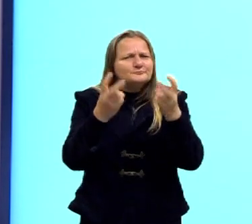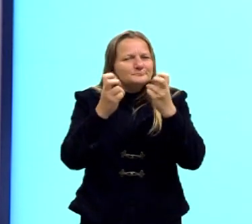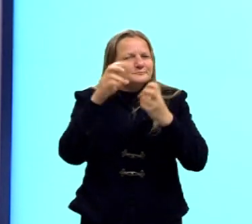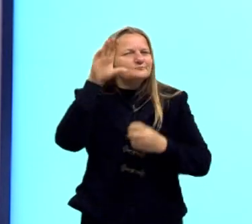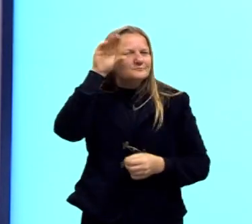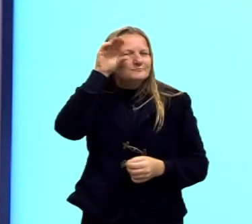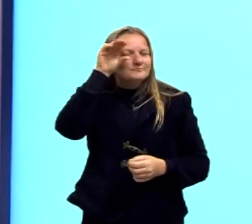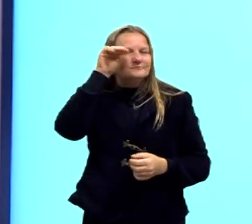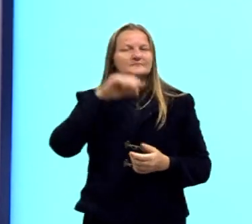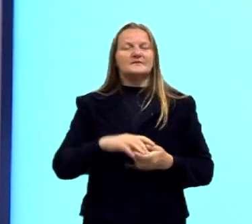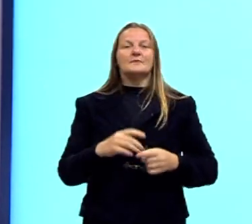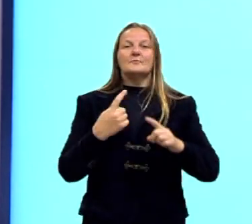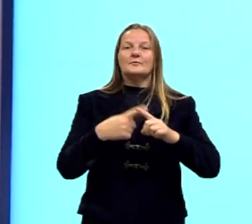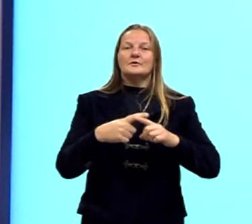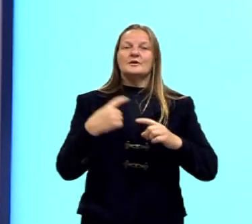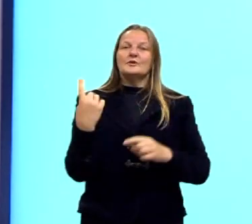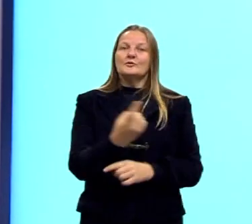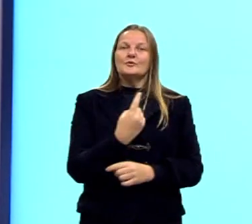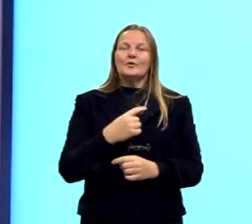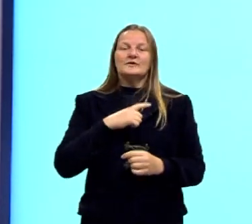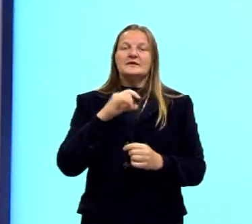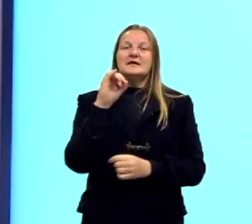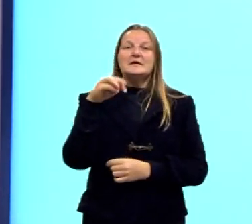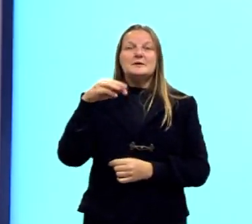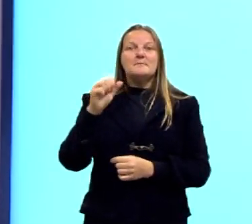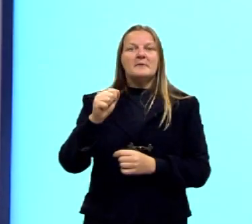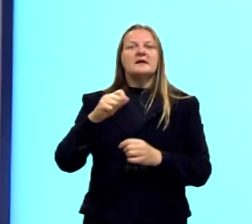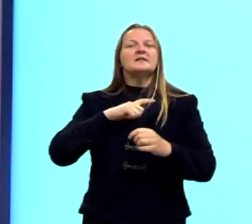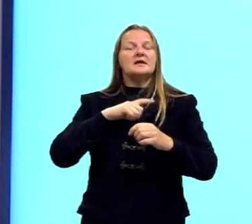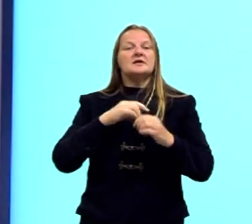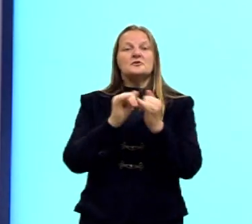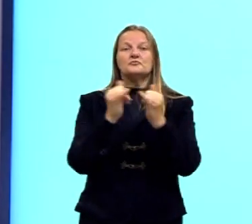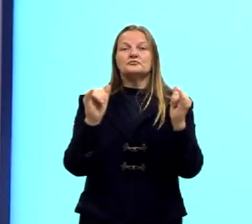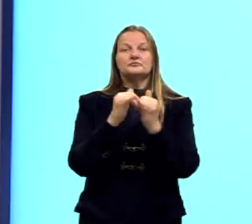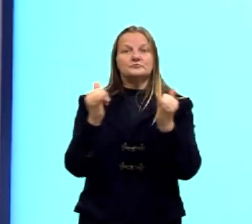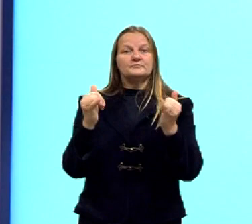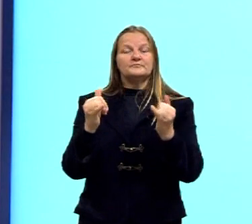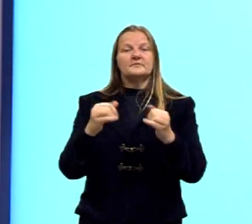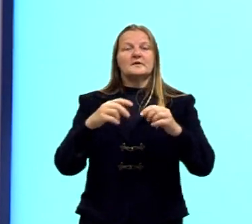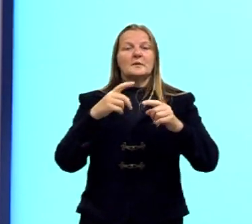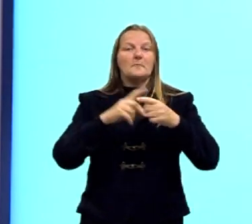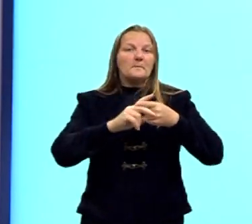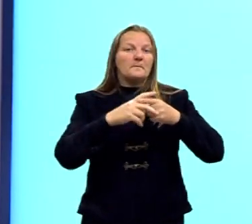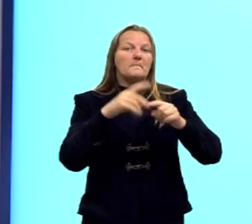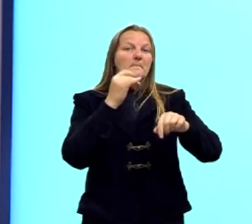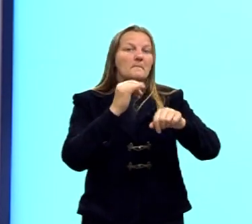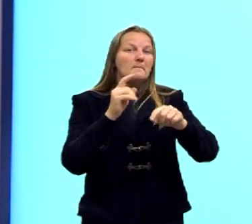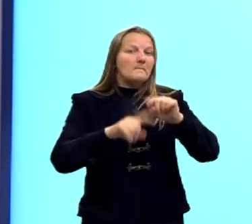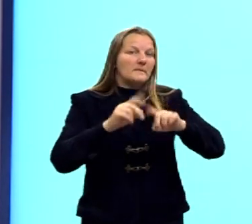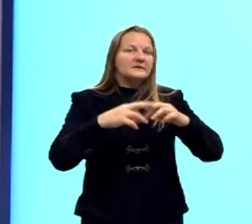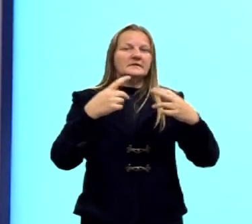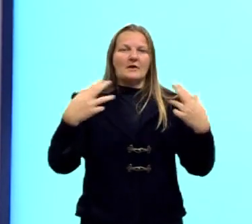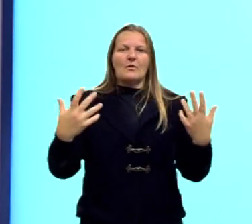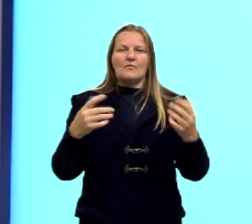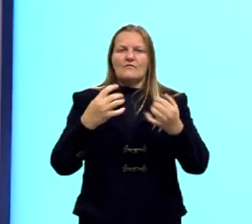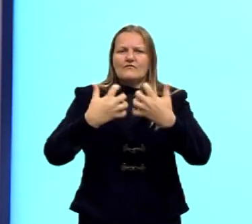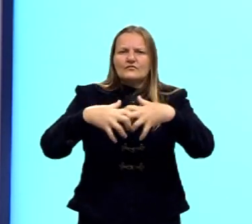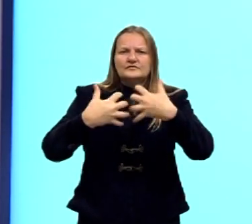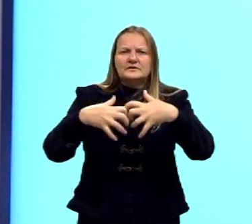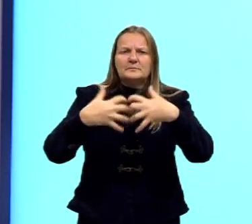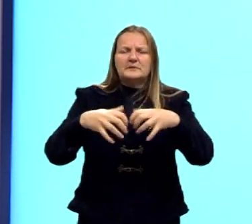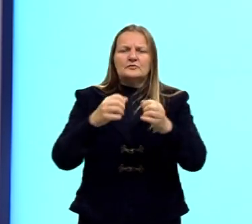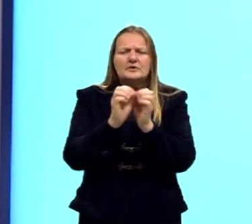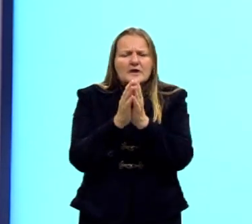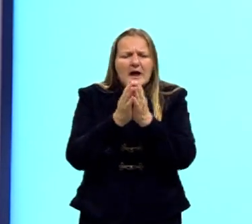né pela questão da gente ter vários rimas e Equipamentos elétricos né então já observa em que quando se a gente